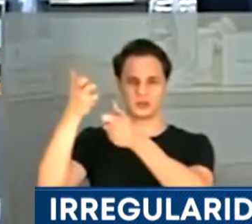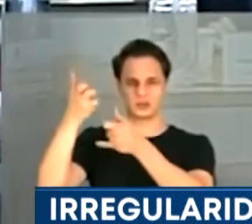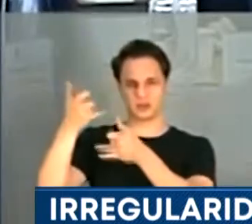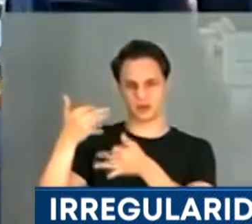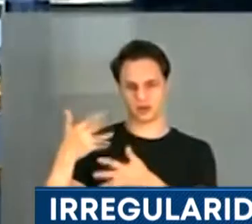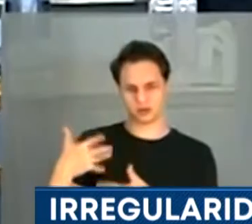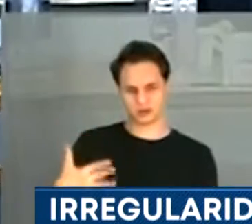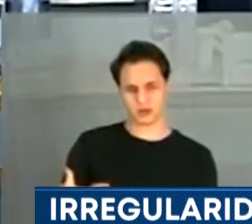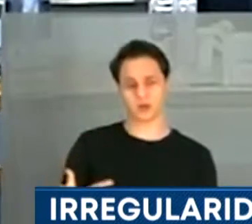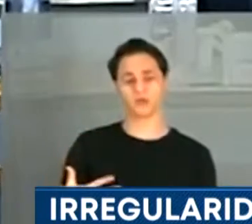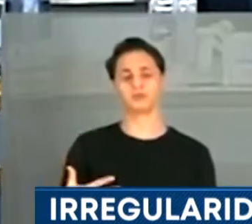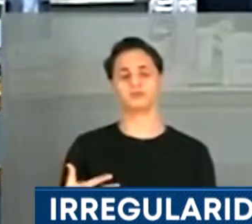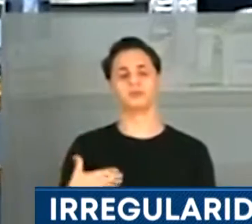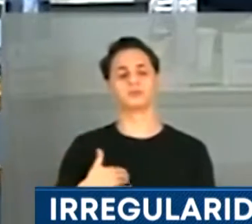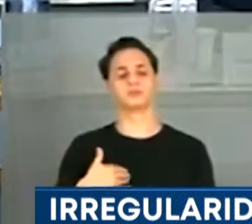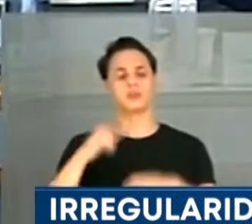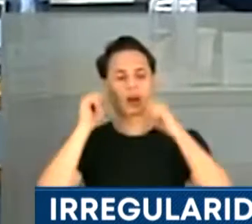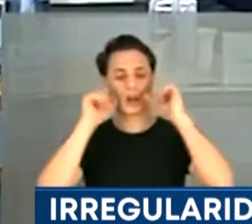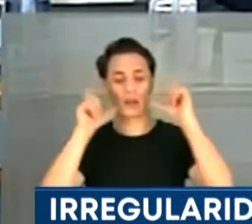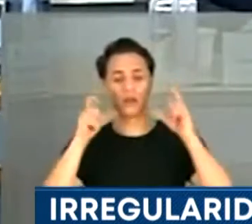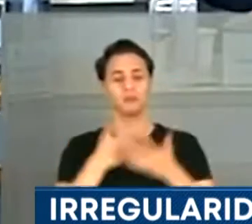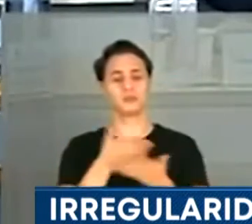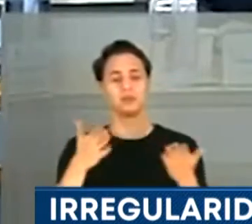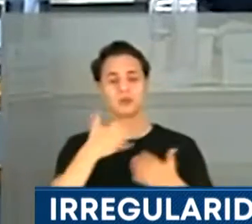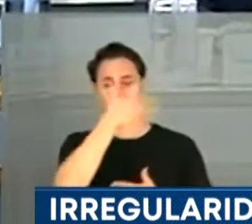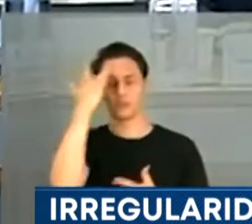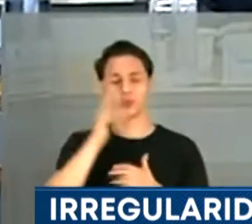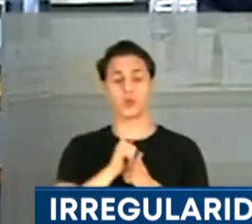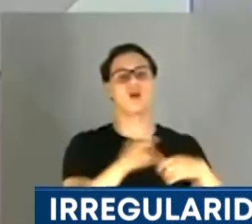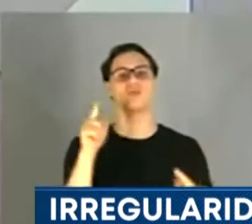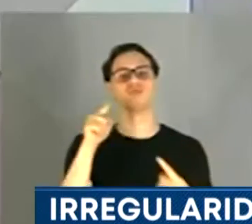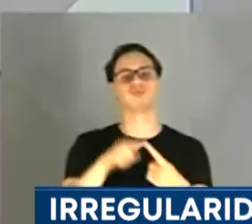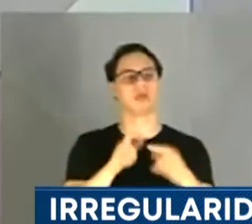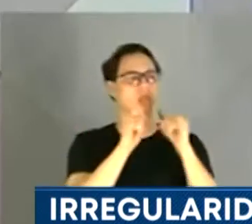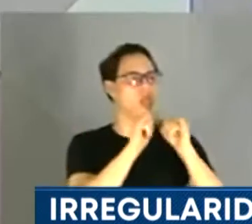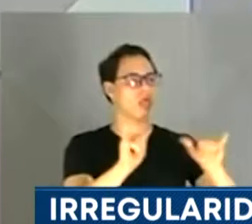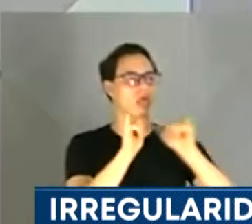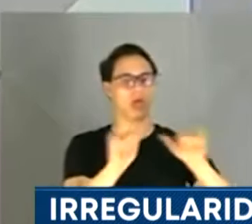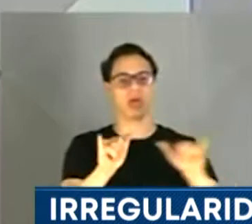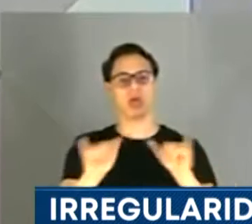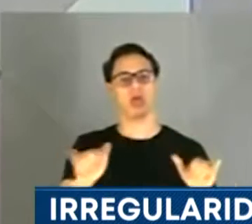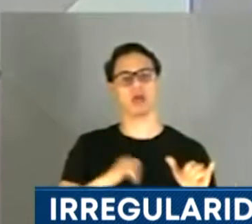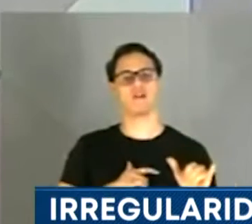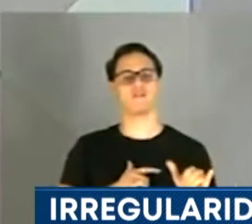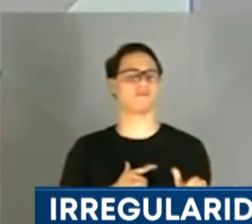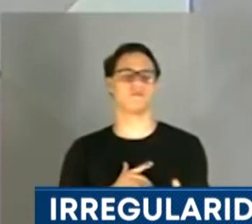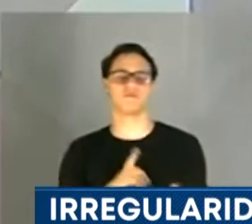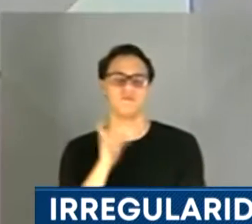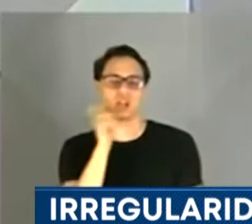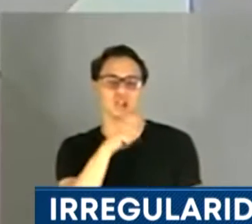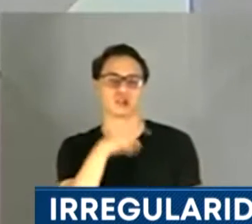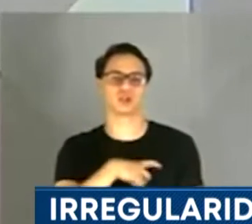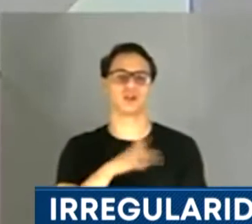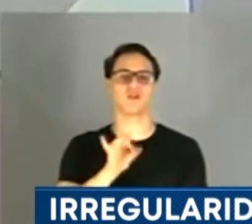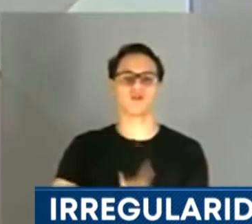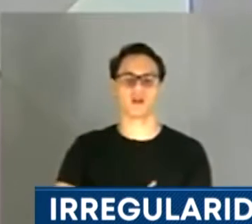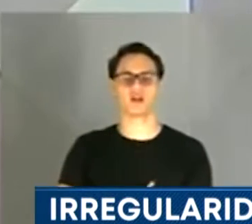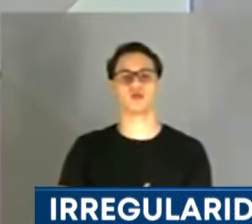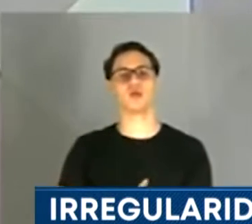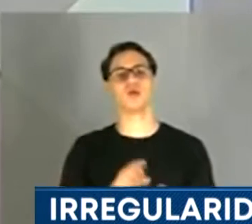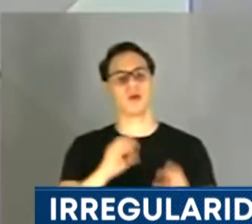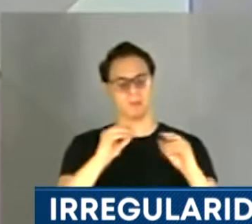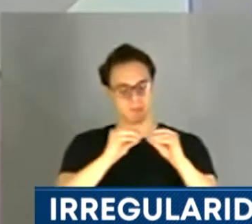negociações em benefício próprio. Os senadores suspeitam ainda que a atuação de Marconi não se limitou apenas ao